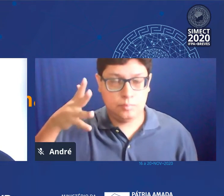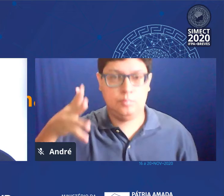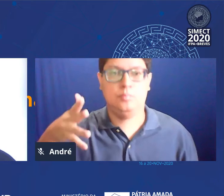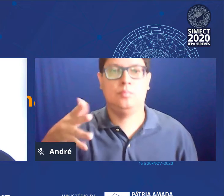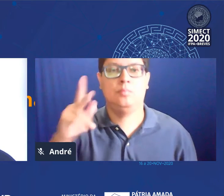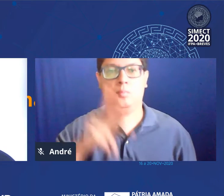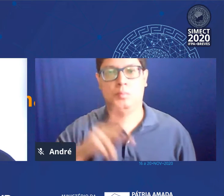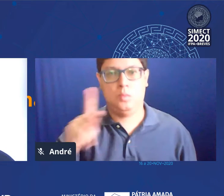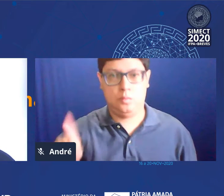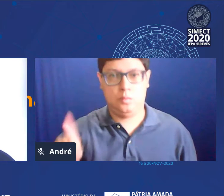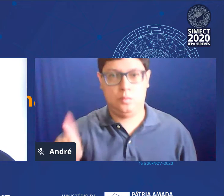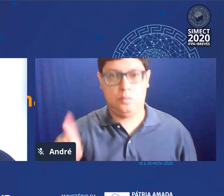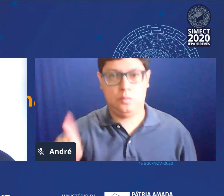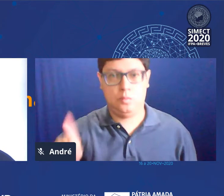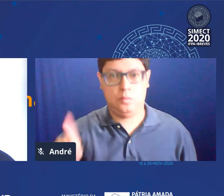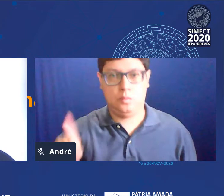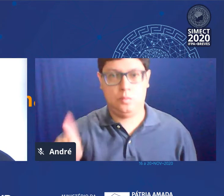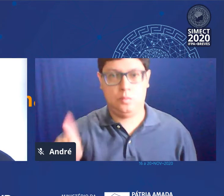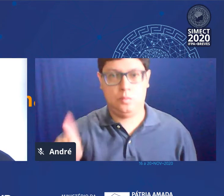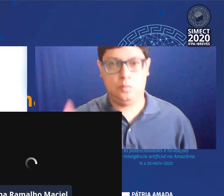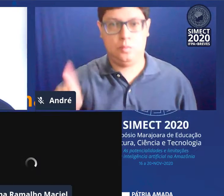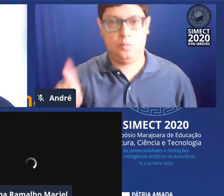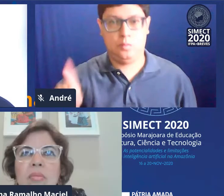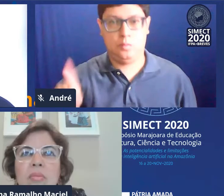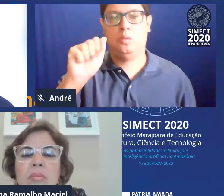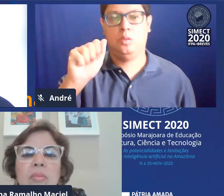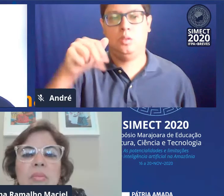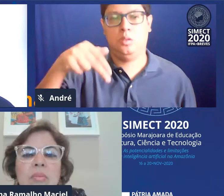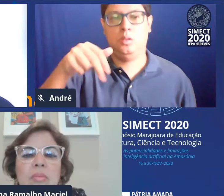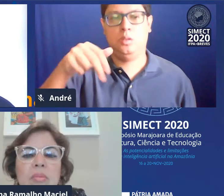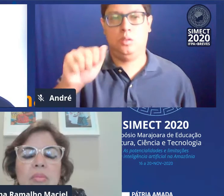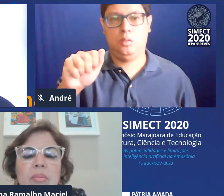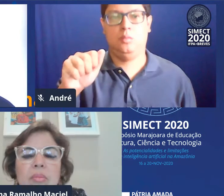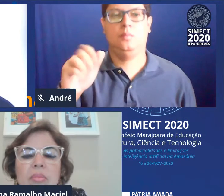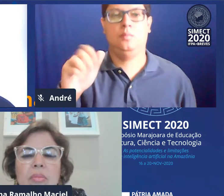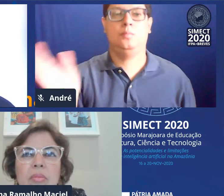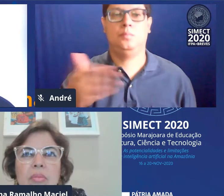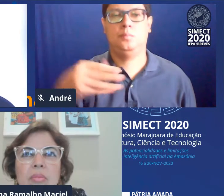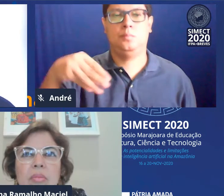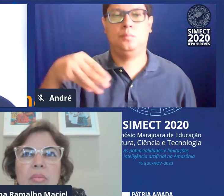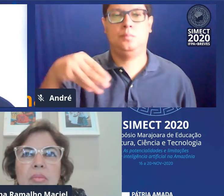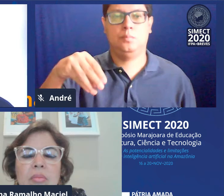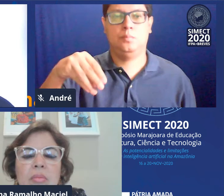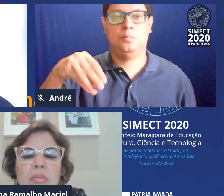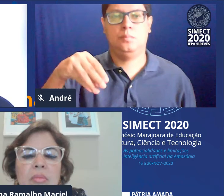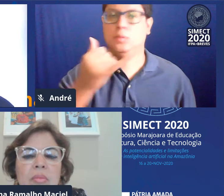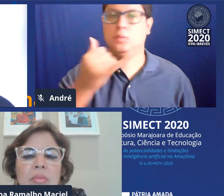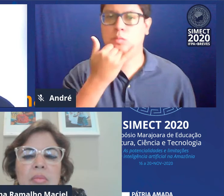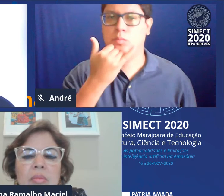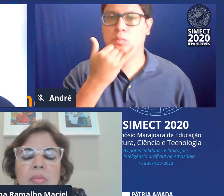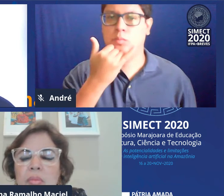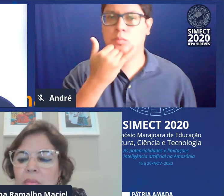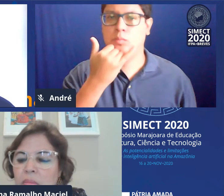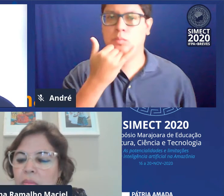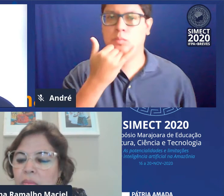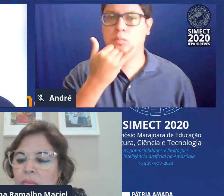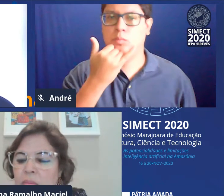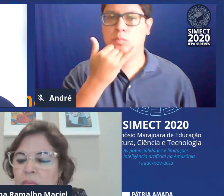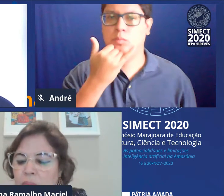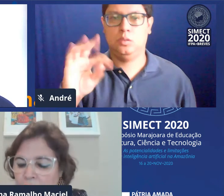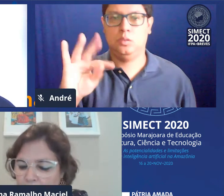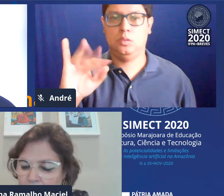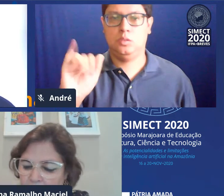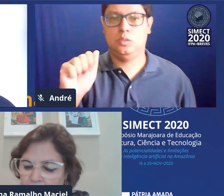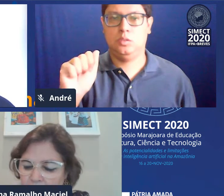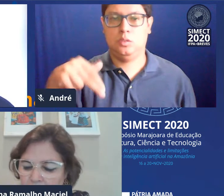Maciel, que é professora da UFPA, do campus de Bragança também. Muito obrigado,